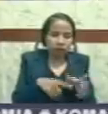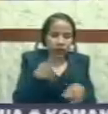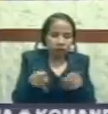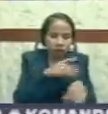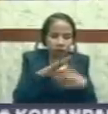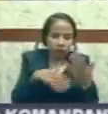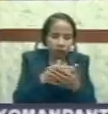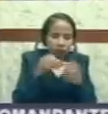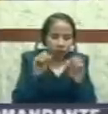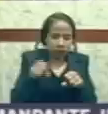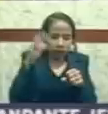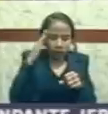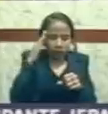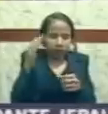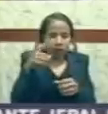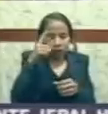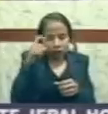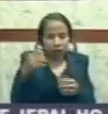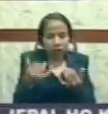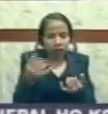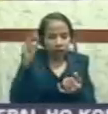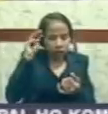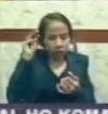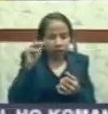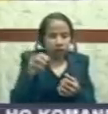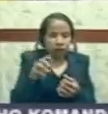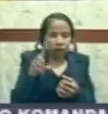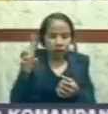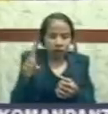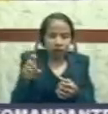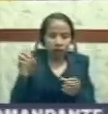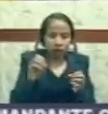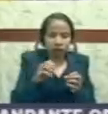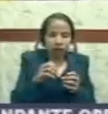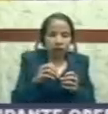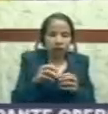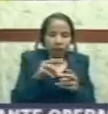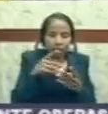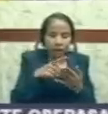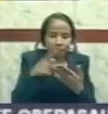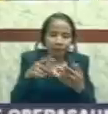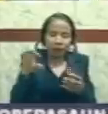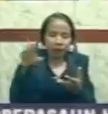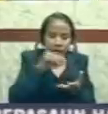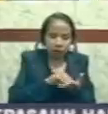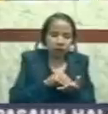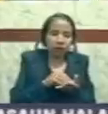kata agora da ne ministério ida la hoje han kata direção ne mata o samai be o programa